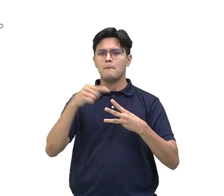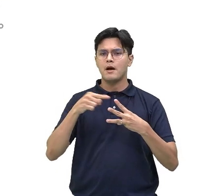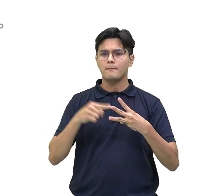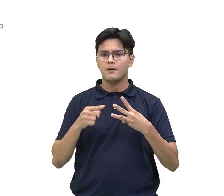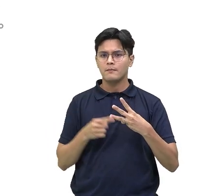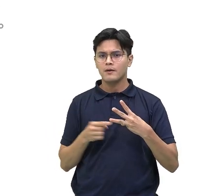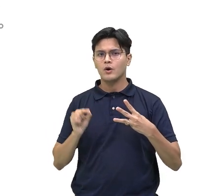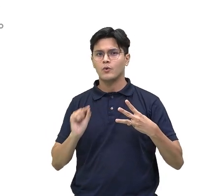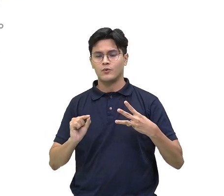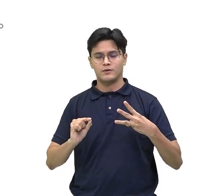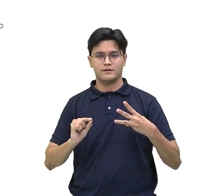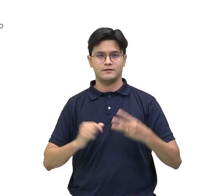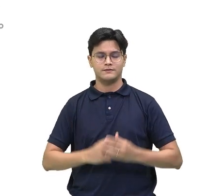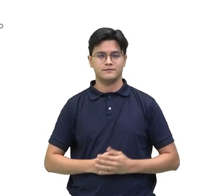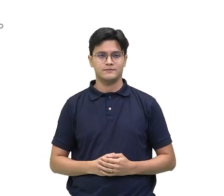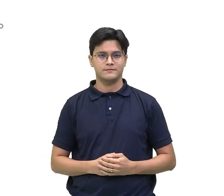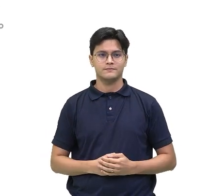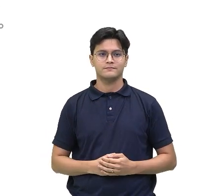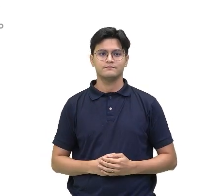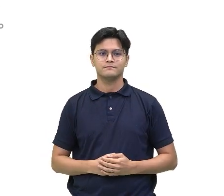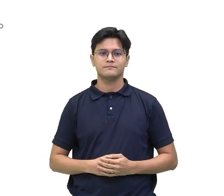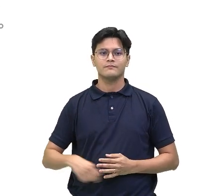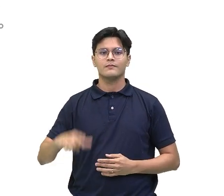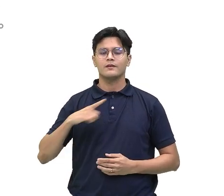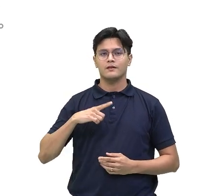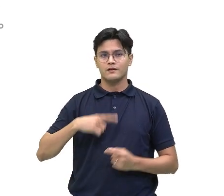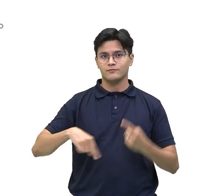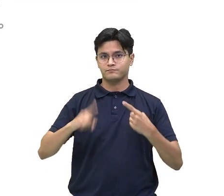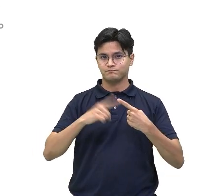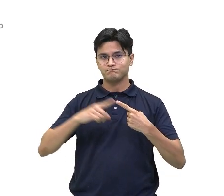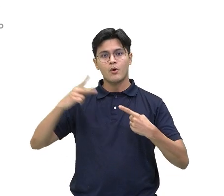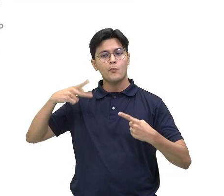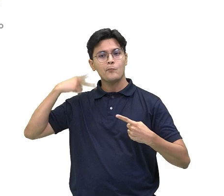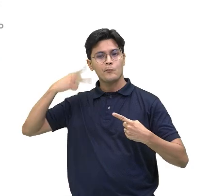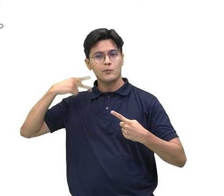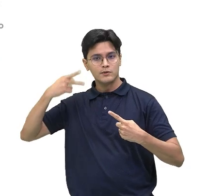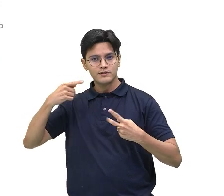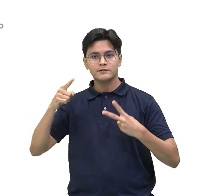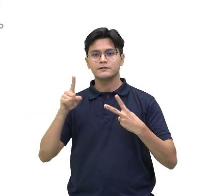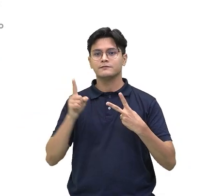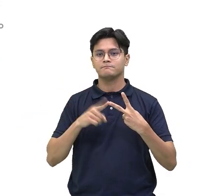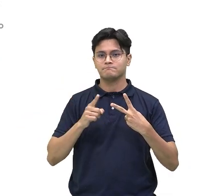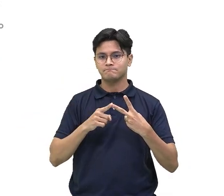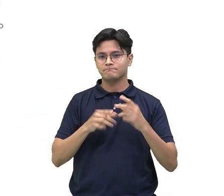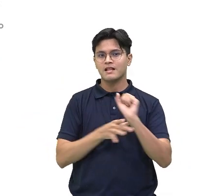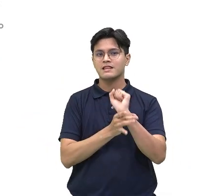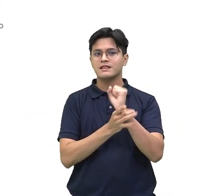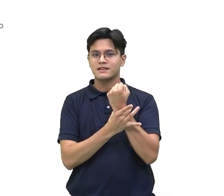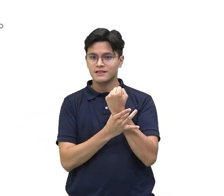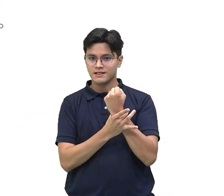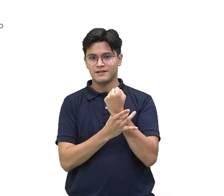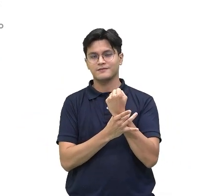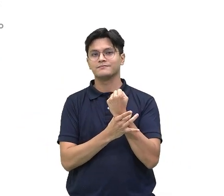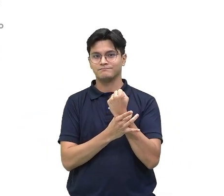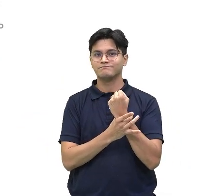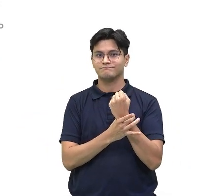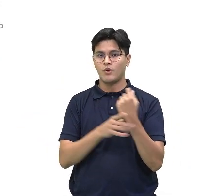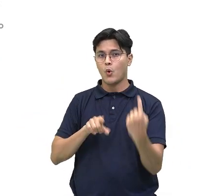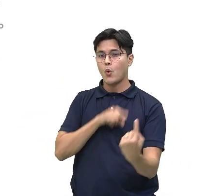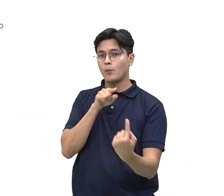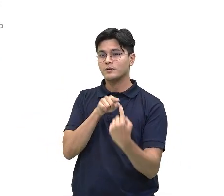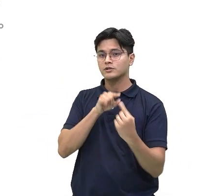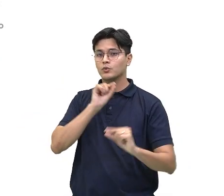pilares? Nós teremos aí a parte da junção da política e da segurança, que visam muito